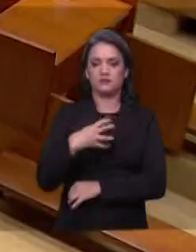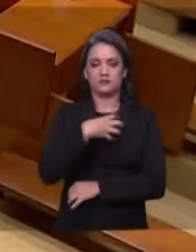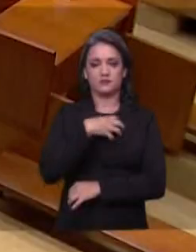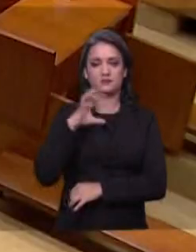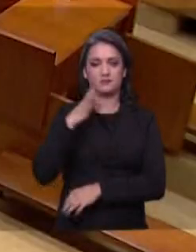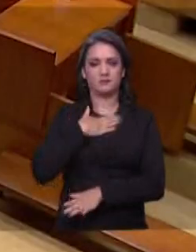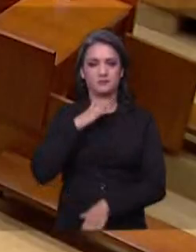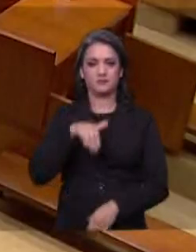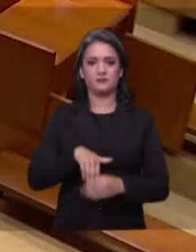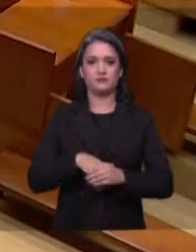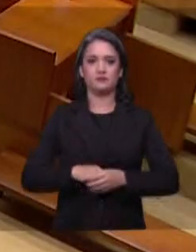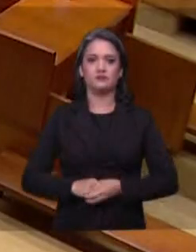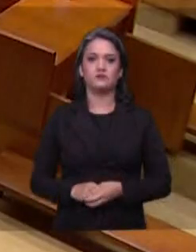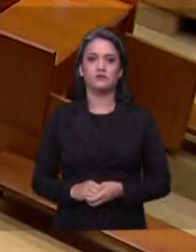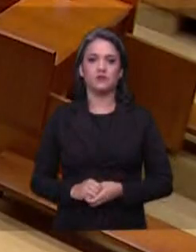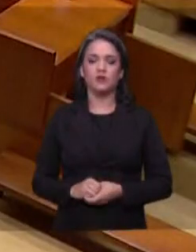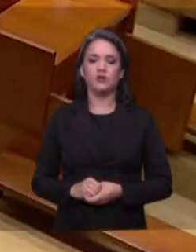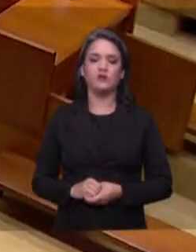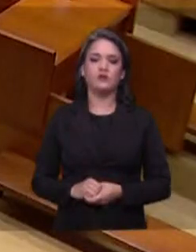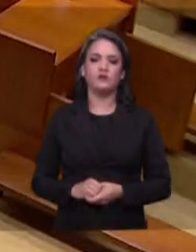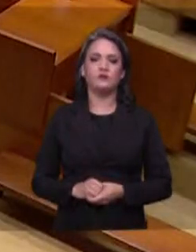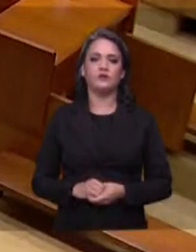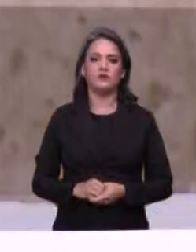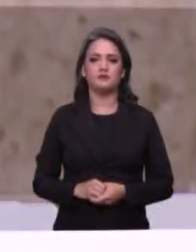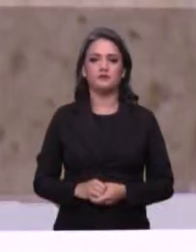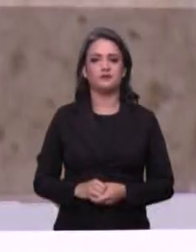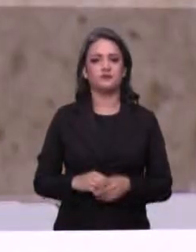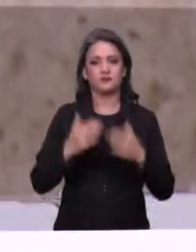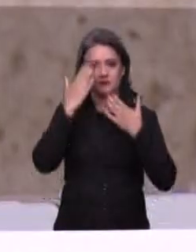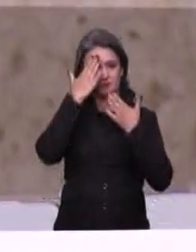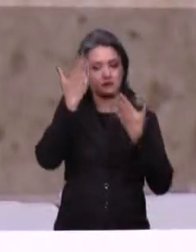presidente? Obrigada, ministra Carmen Lúcia.